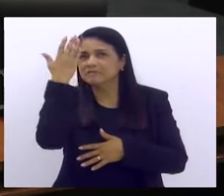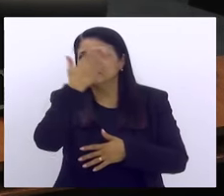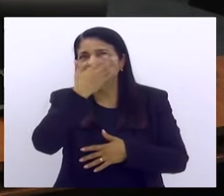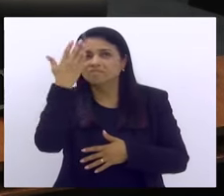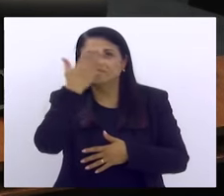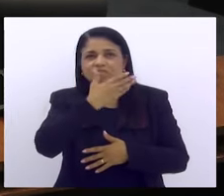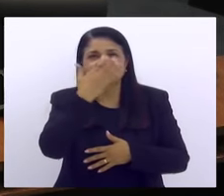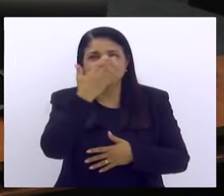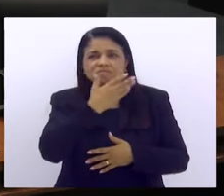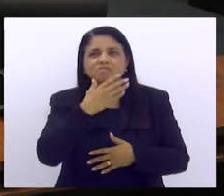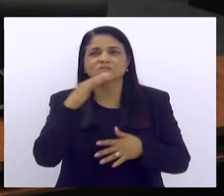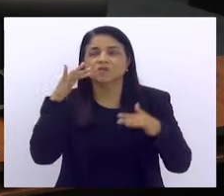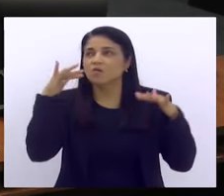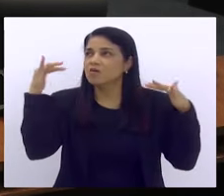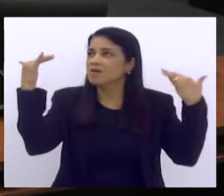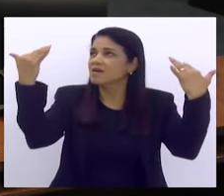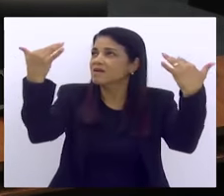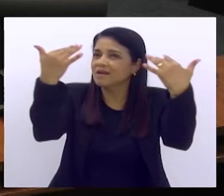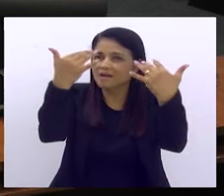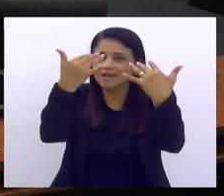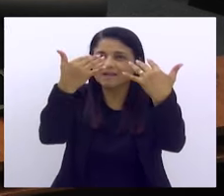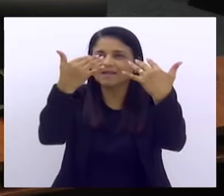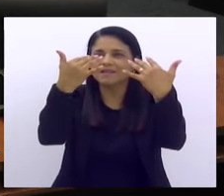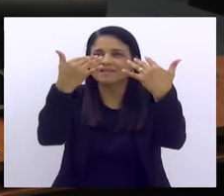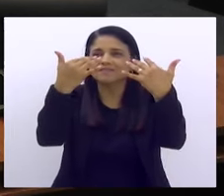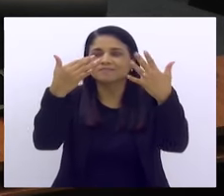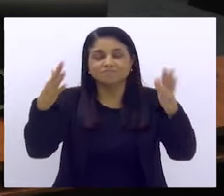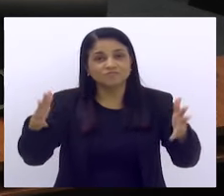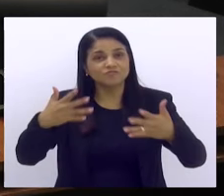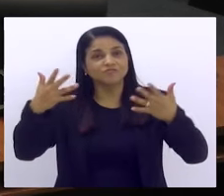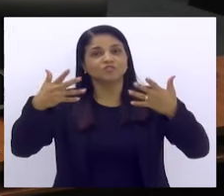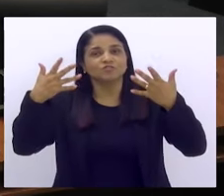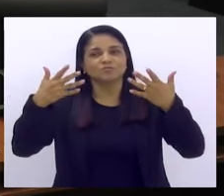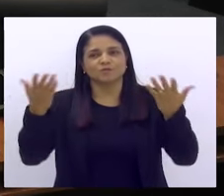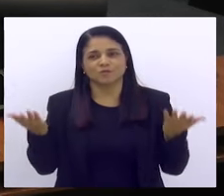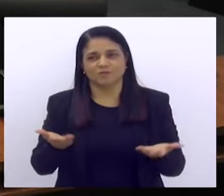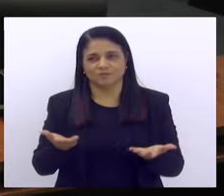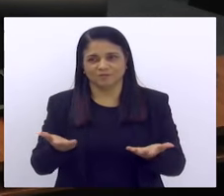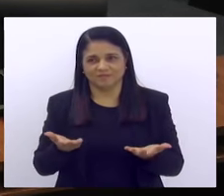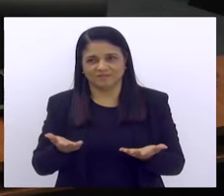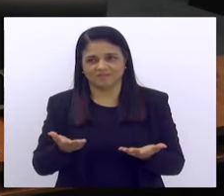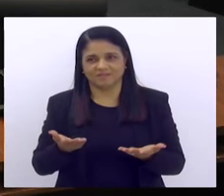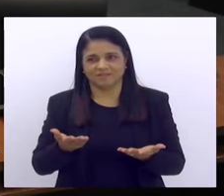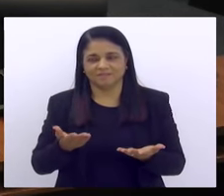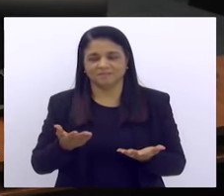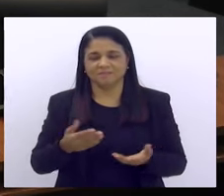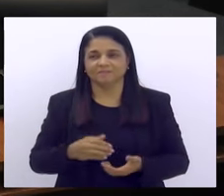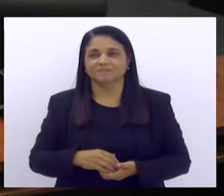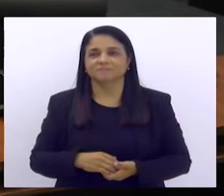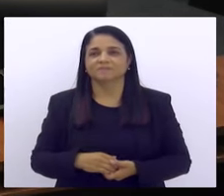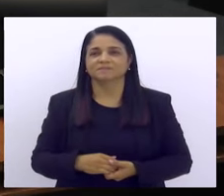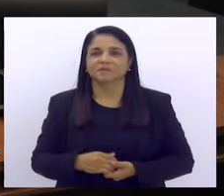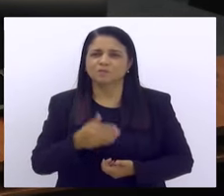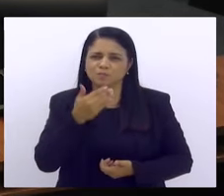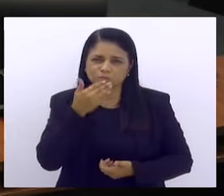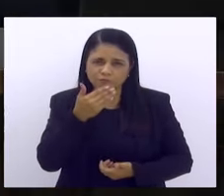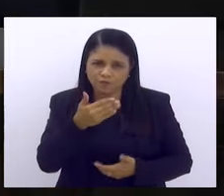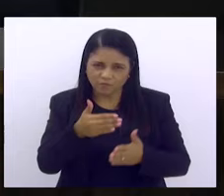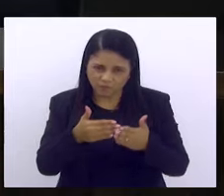olhar para a galeria, que é a que nos estimula a estarmos aqui, é quem nos traz até aqui, por gentileza.